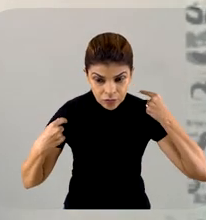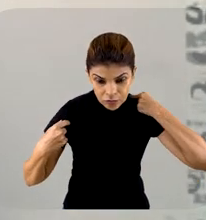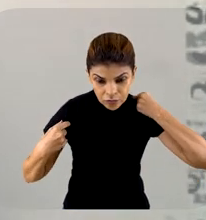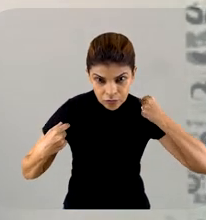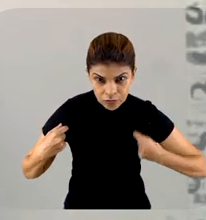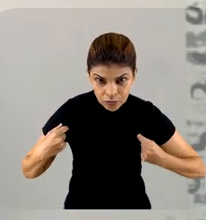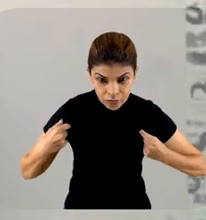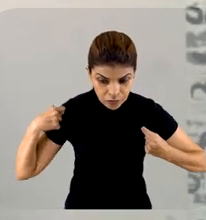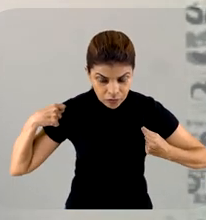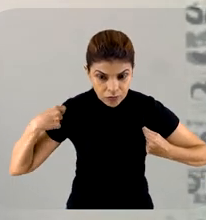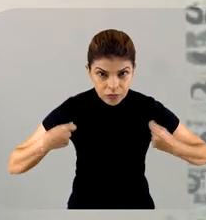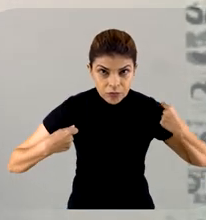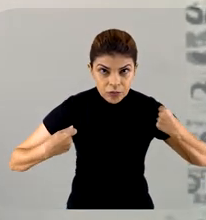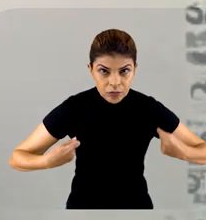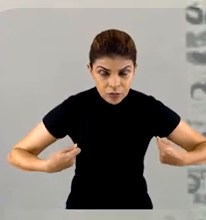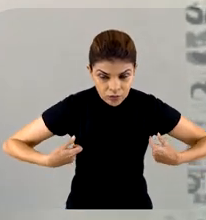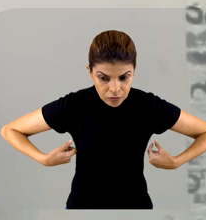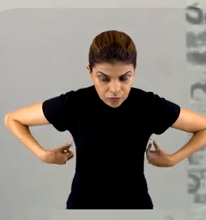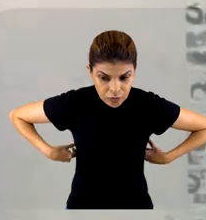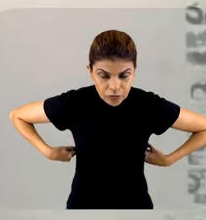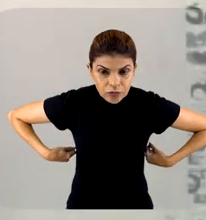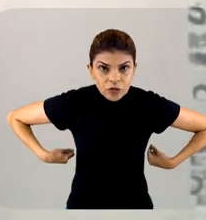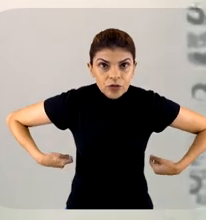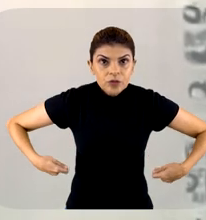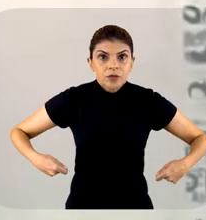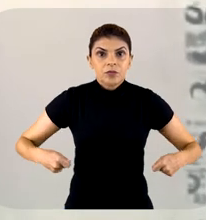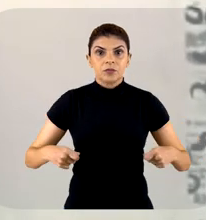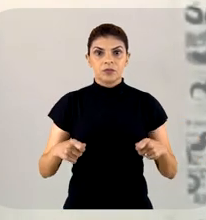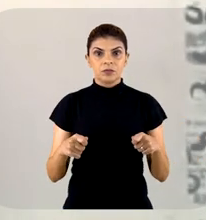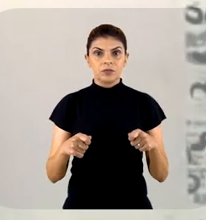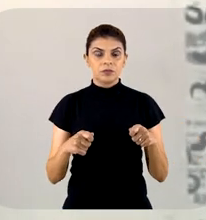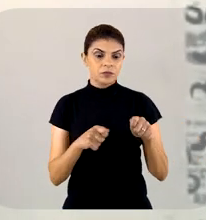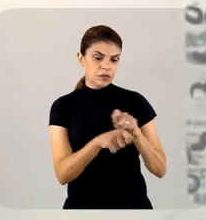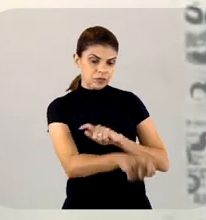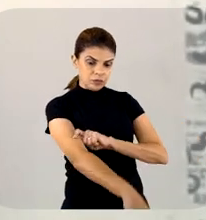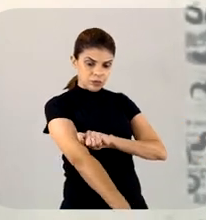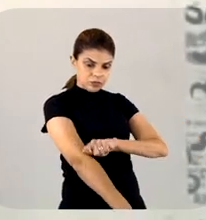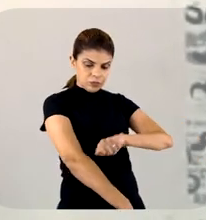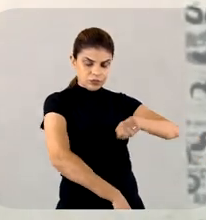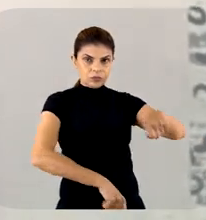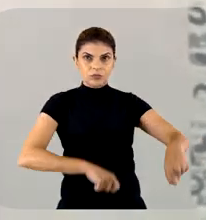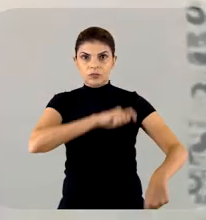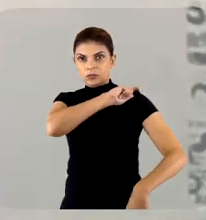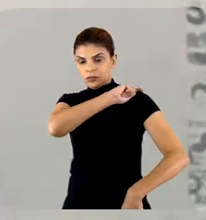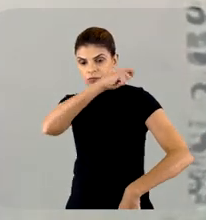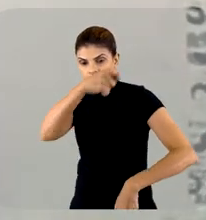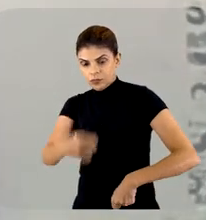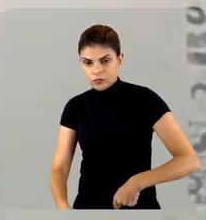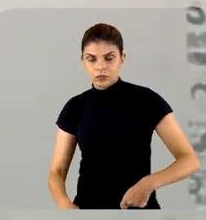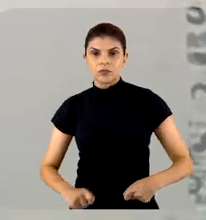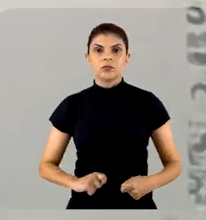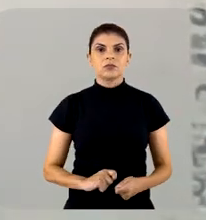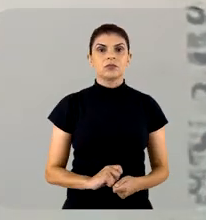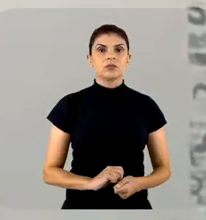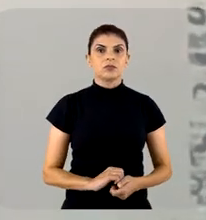parte de dentro, nós vamos retirá-la para que ela fique do avesso.